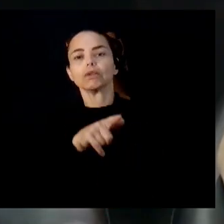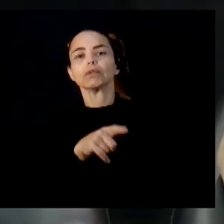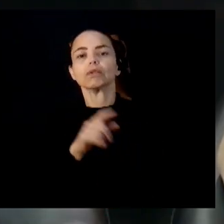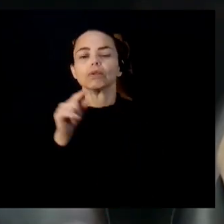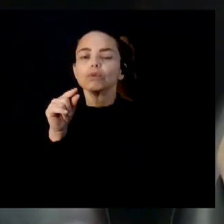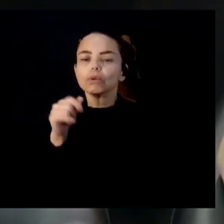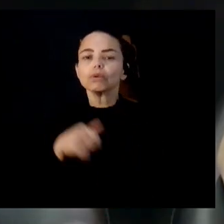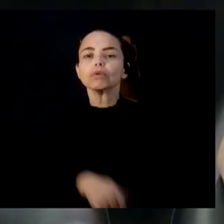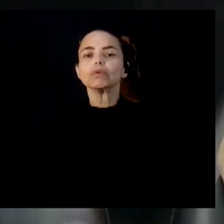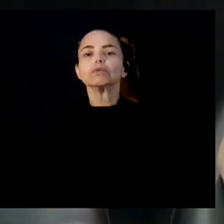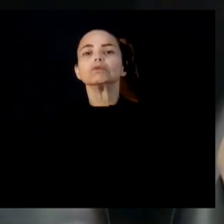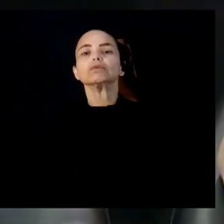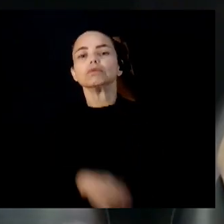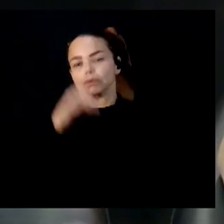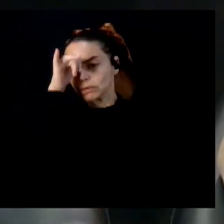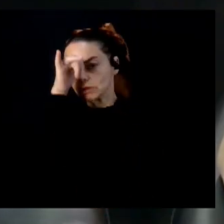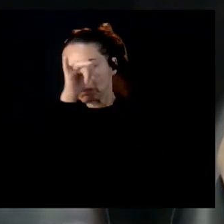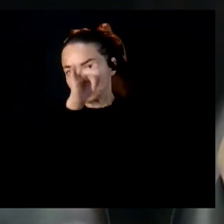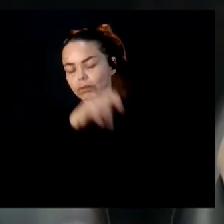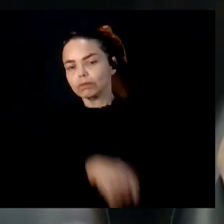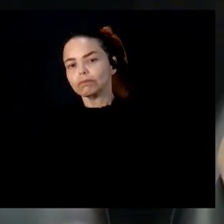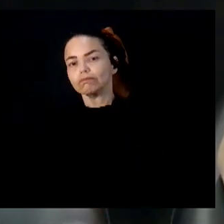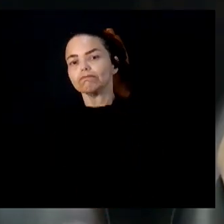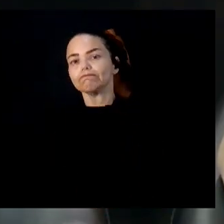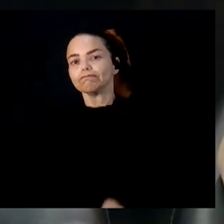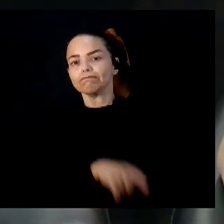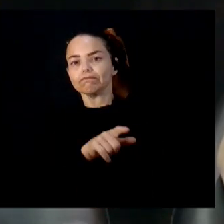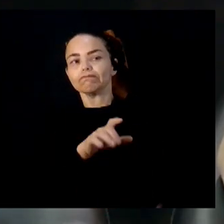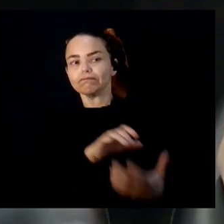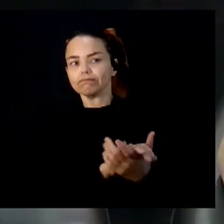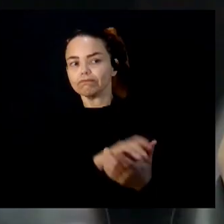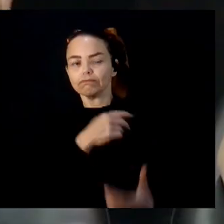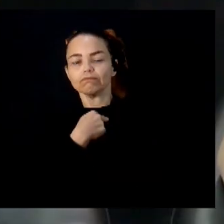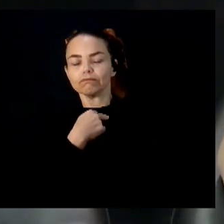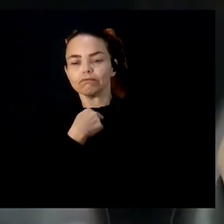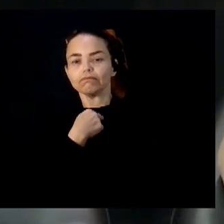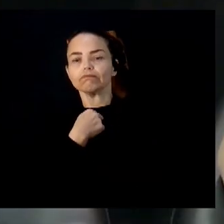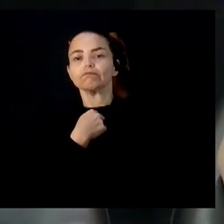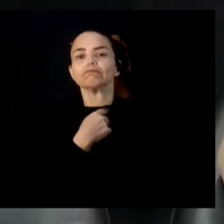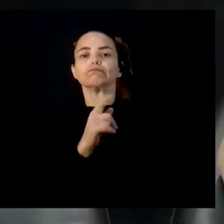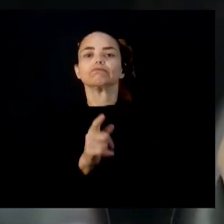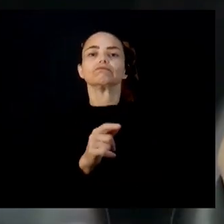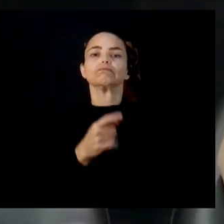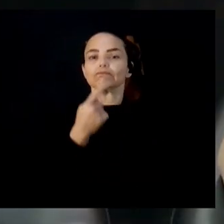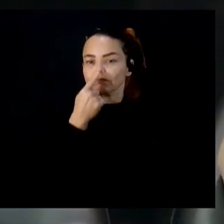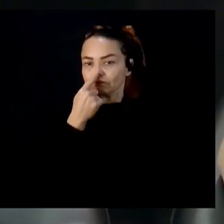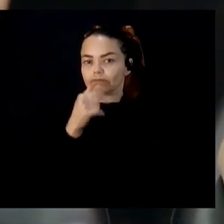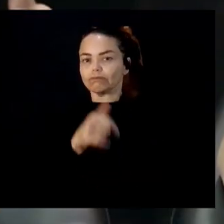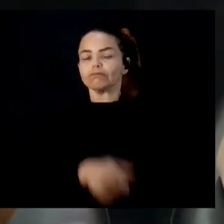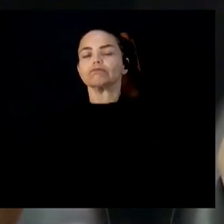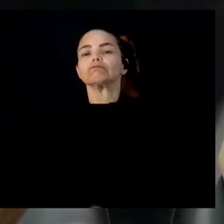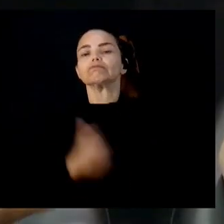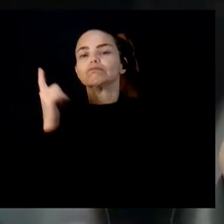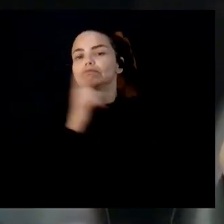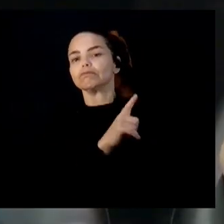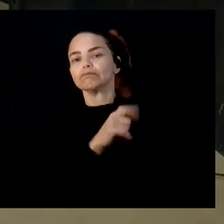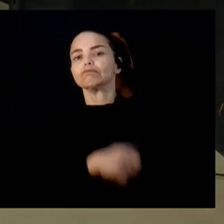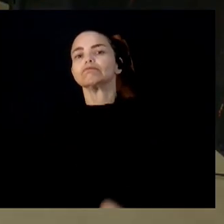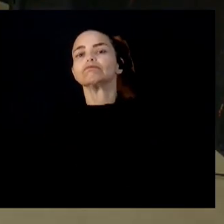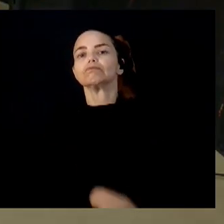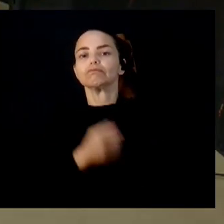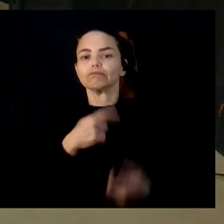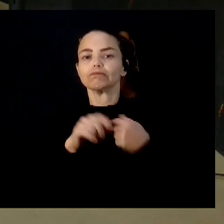gente evita de falar, porque eu tô casal, eu não posso falar sobre isso, mas a intimidade é exatamente isso, eu consegui ter essa abrir liberdade um espaço,